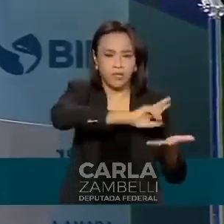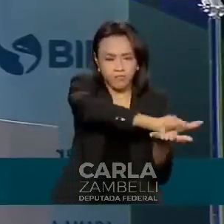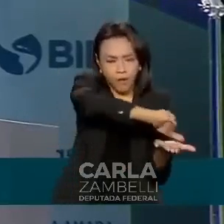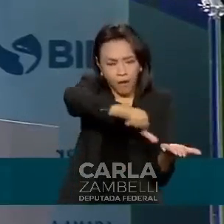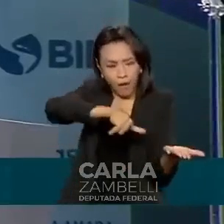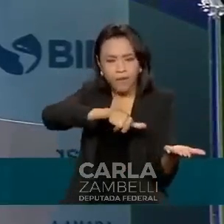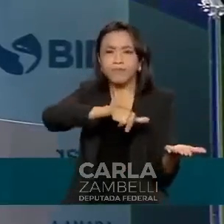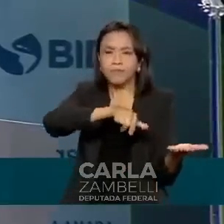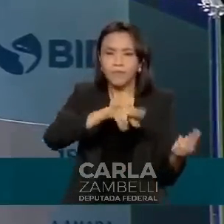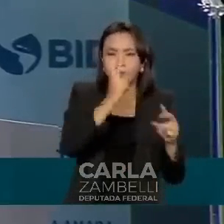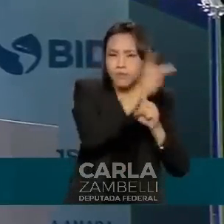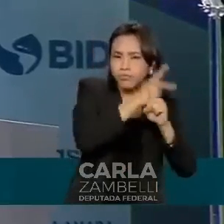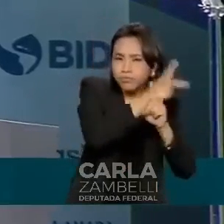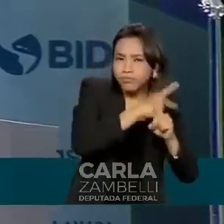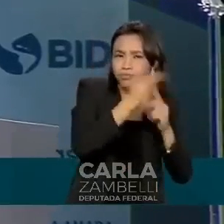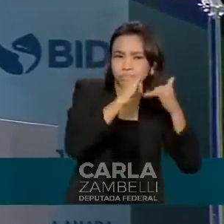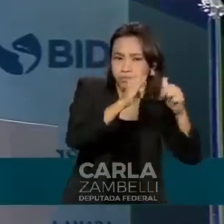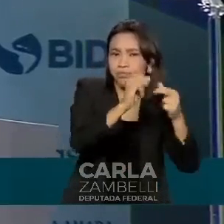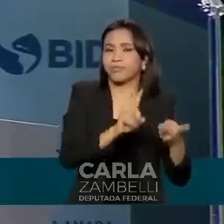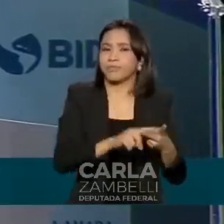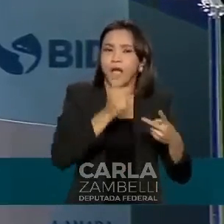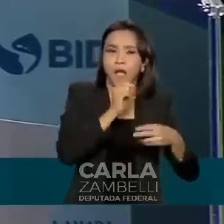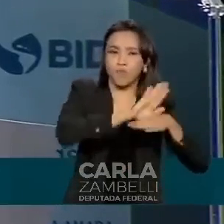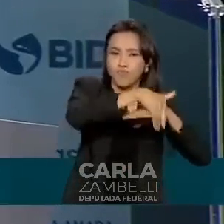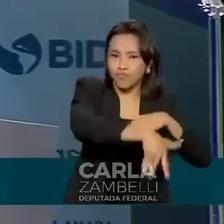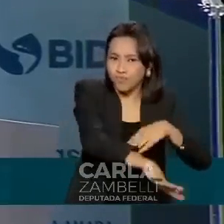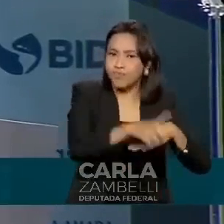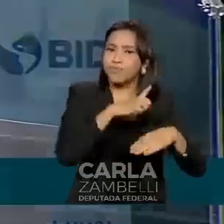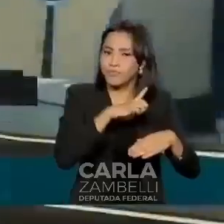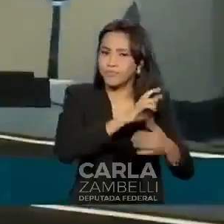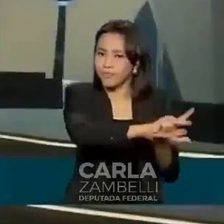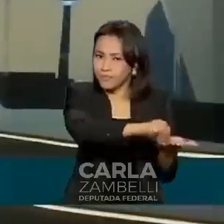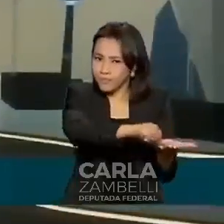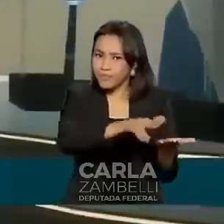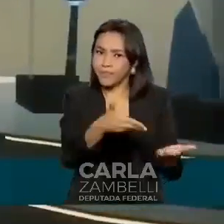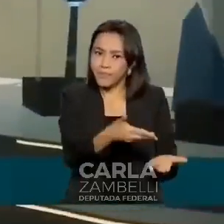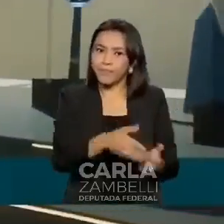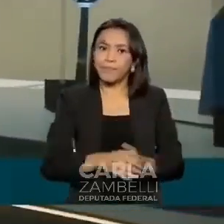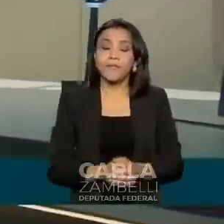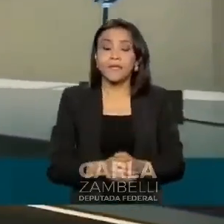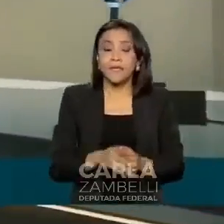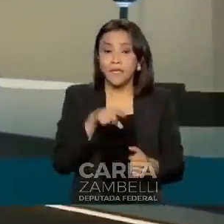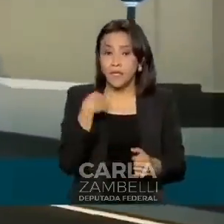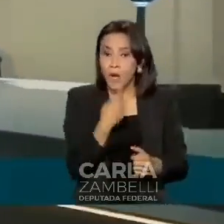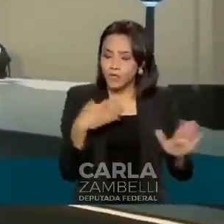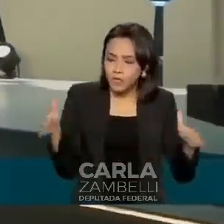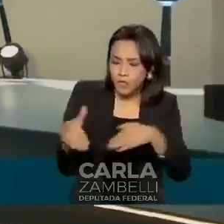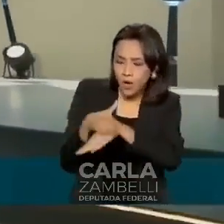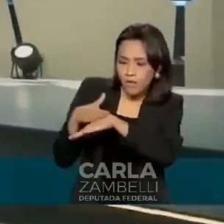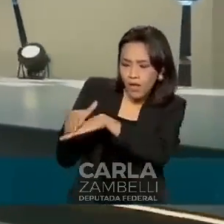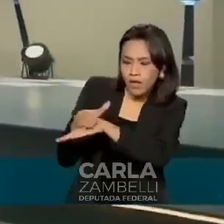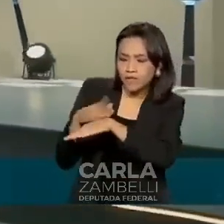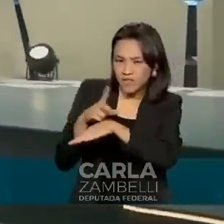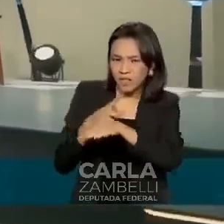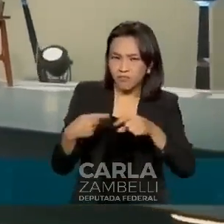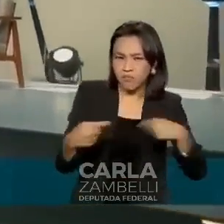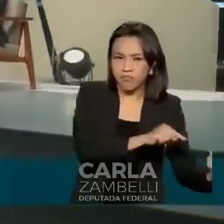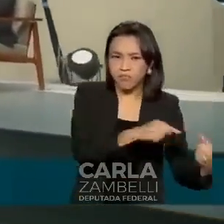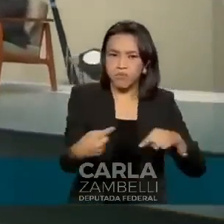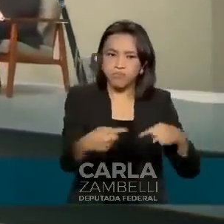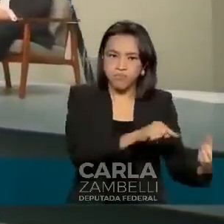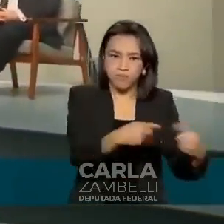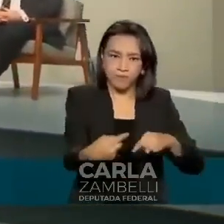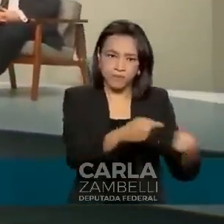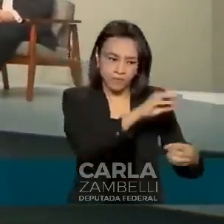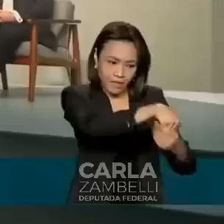diversificada do mundo e depois de muita conversa que transbordou luta política interna